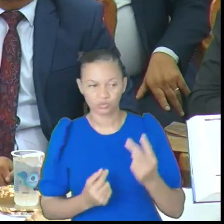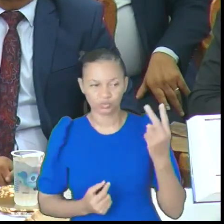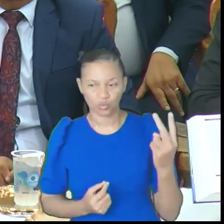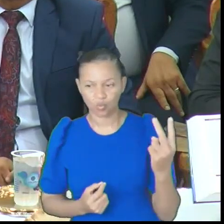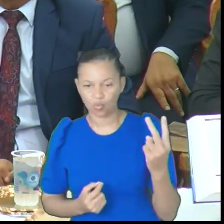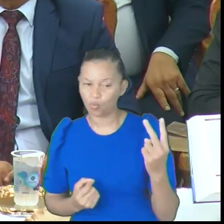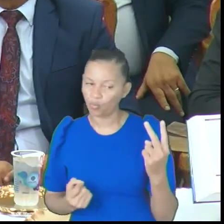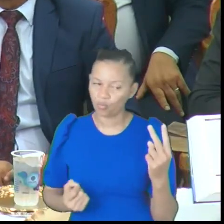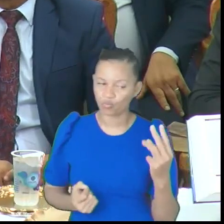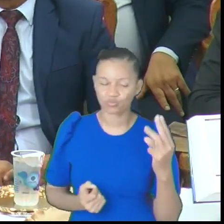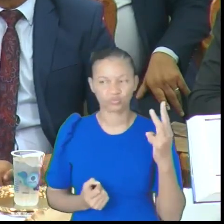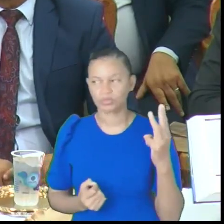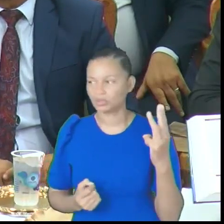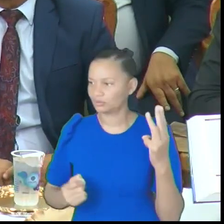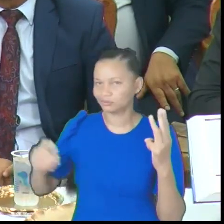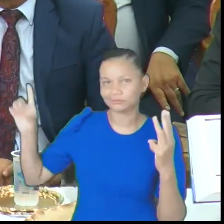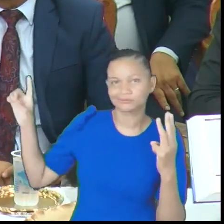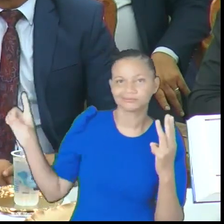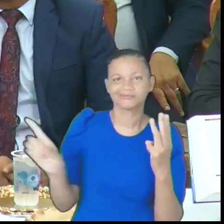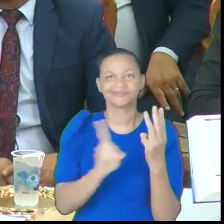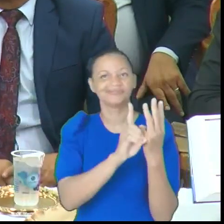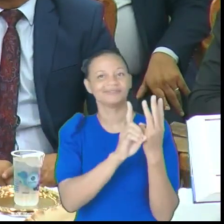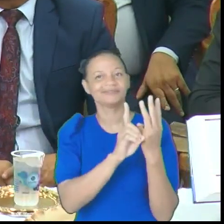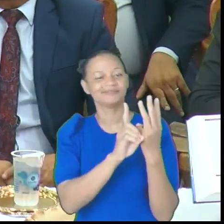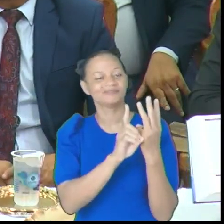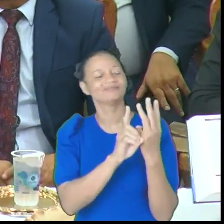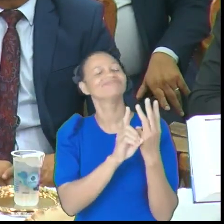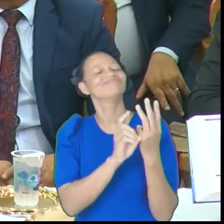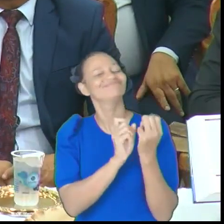3 reunidos, eu estarei no meio.